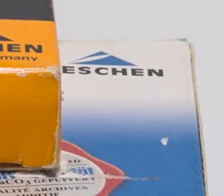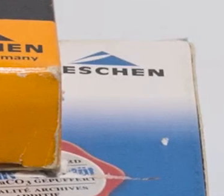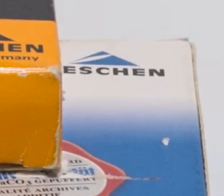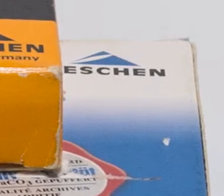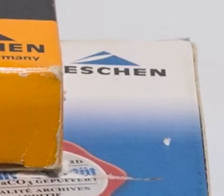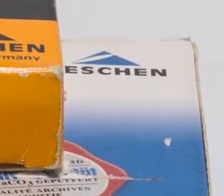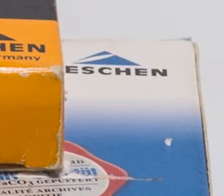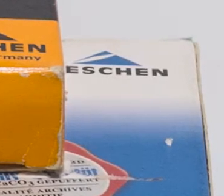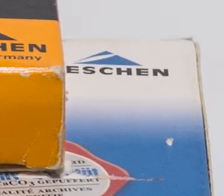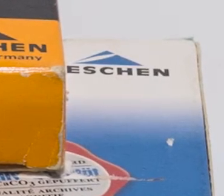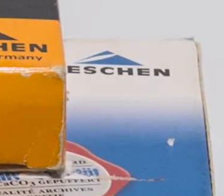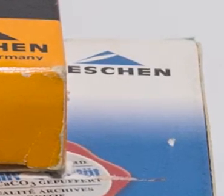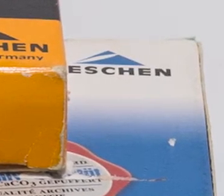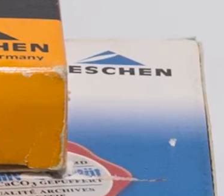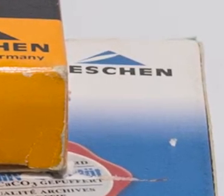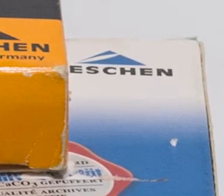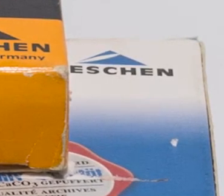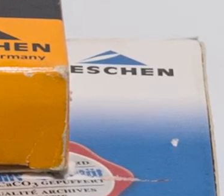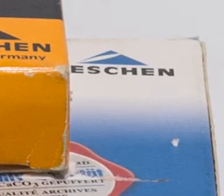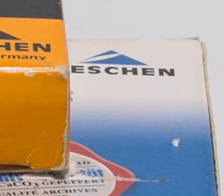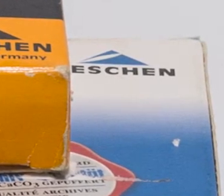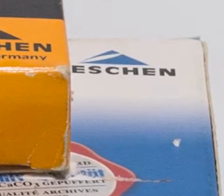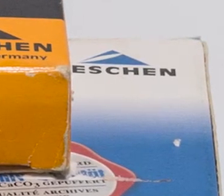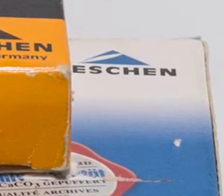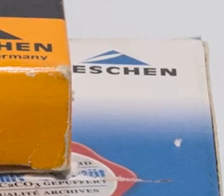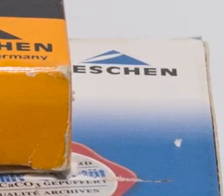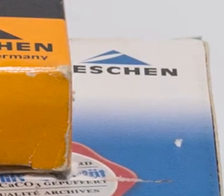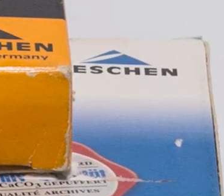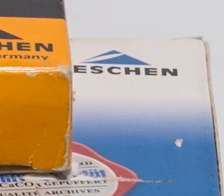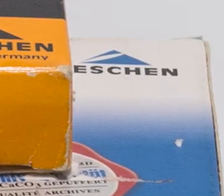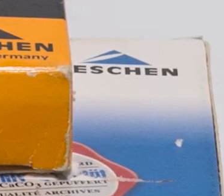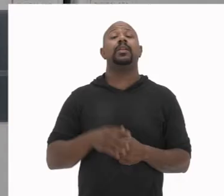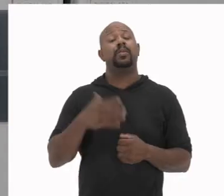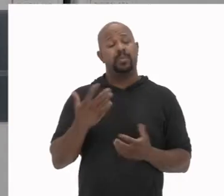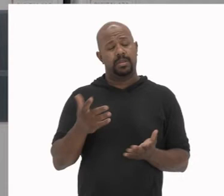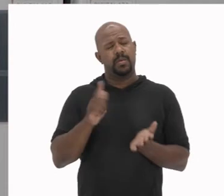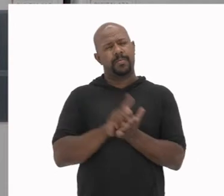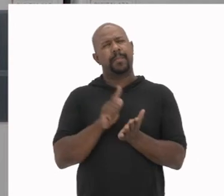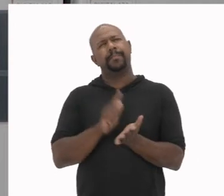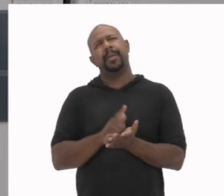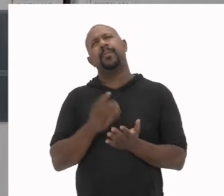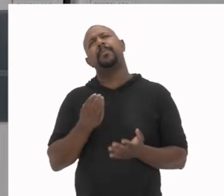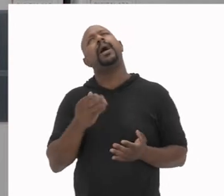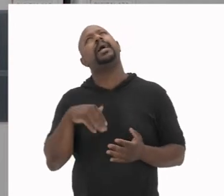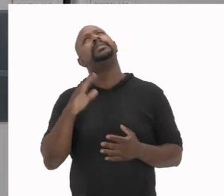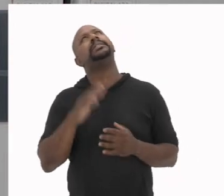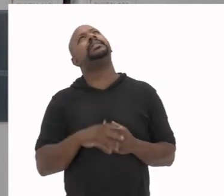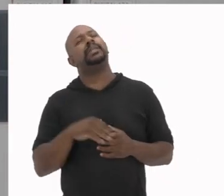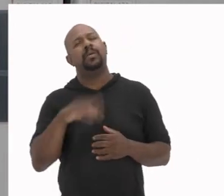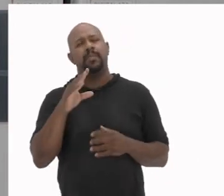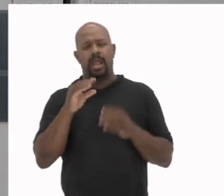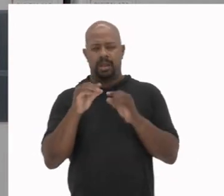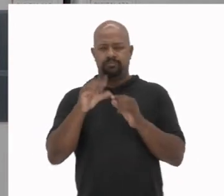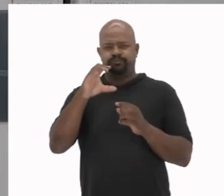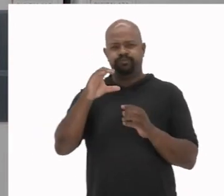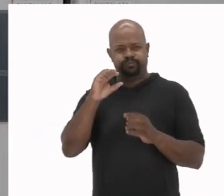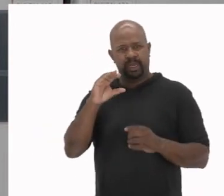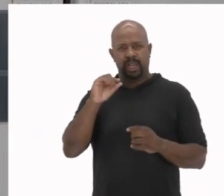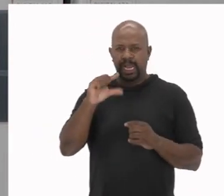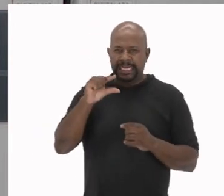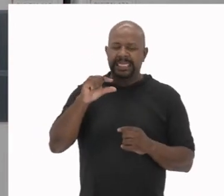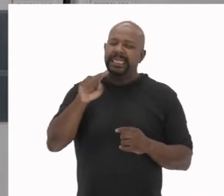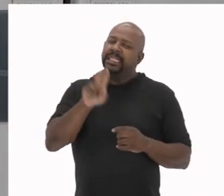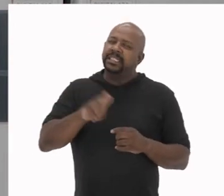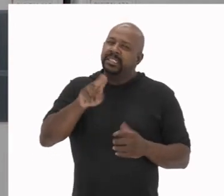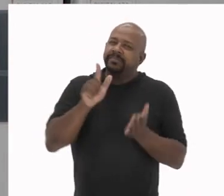3 embalagens de filmoplast, uma caixa preta, outra amarela e a terceira azul. Quando é um papel com mais